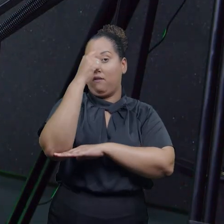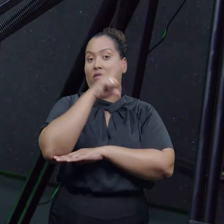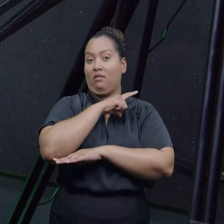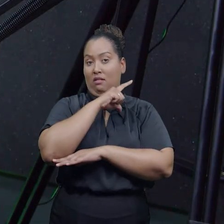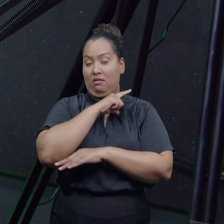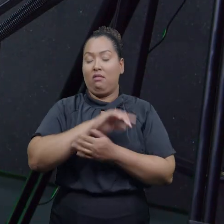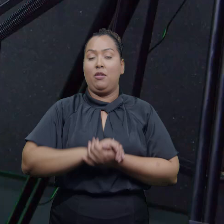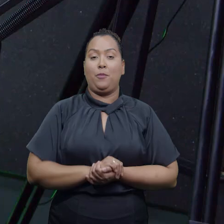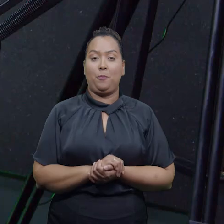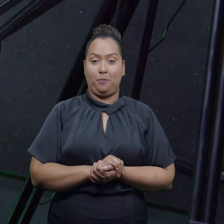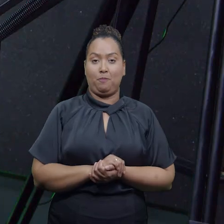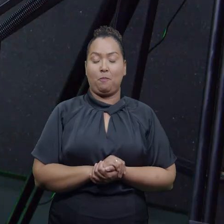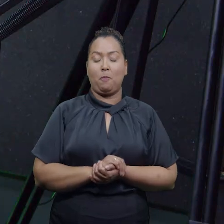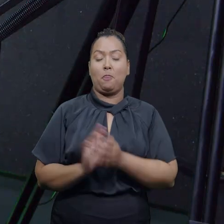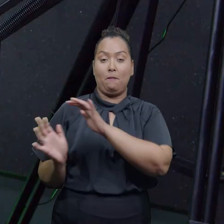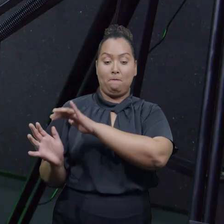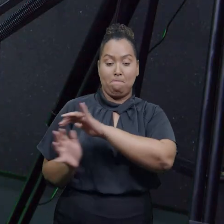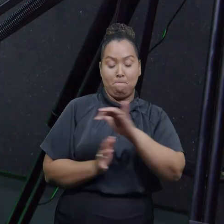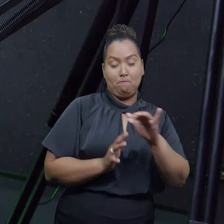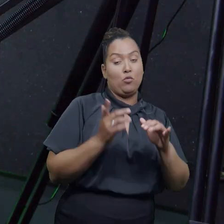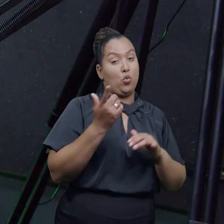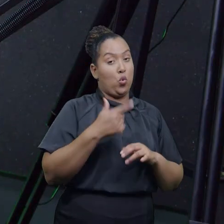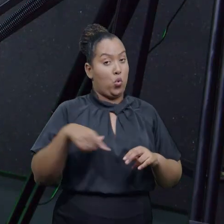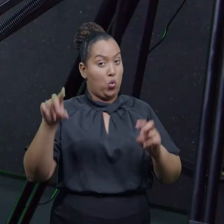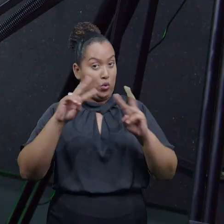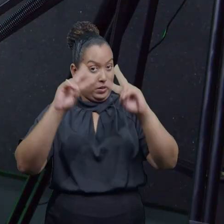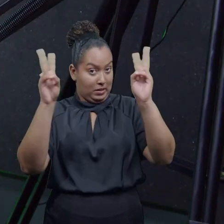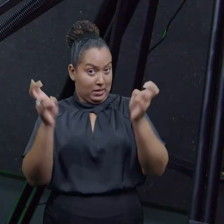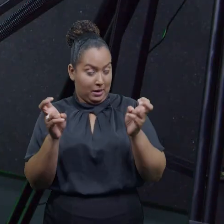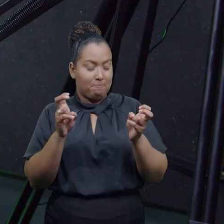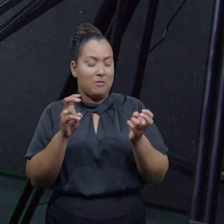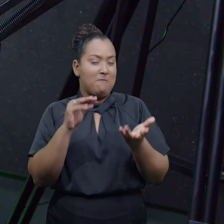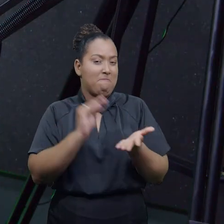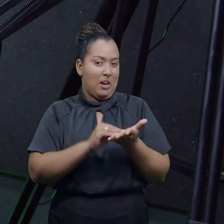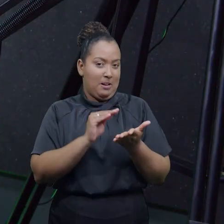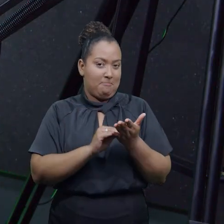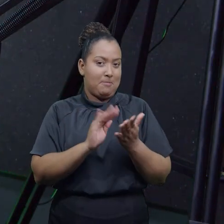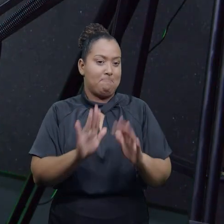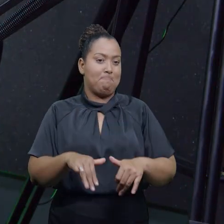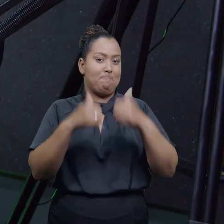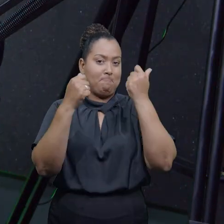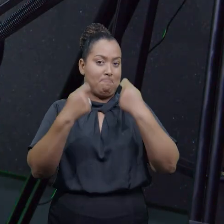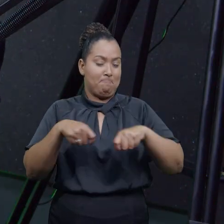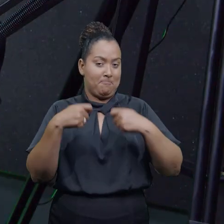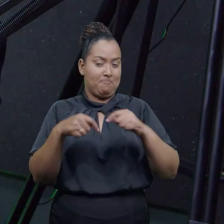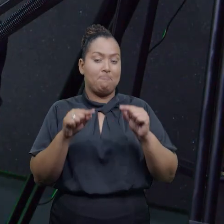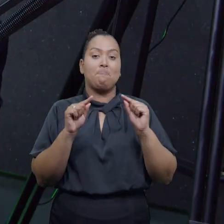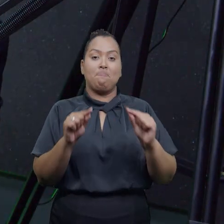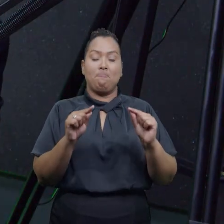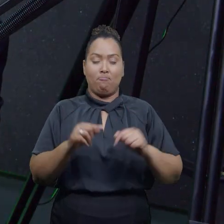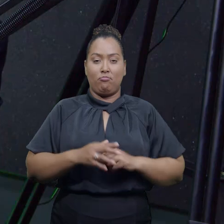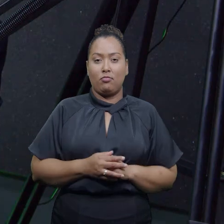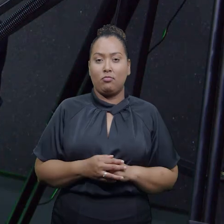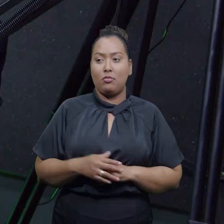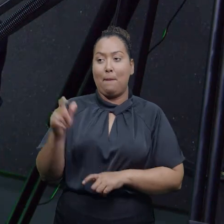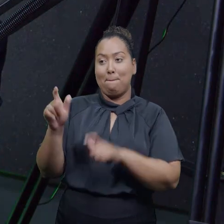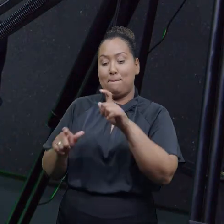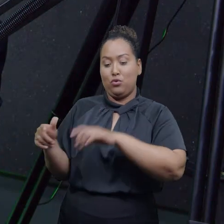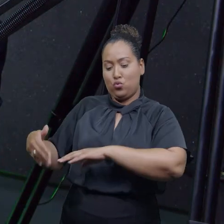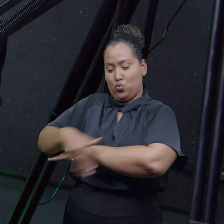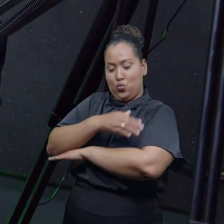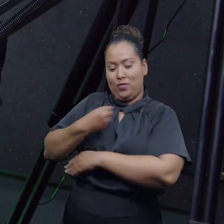dramática. E eu vejo ainda um outro ponto de insuficiência que nós percebemos no contato direto